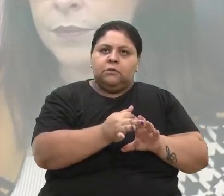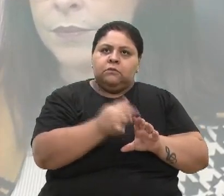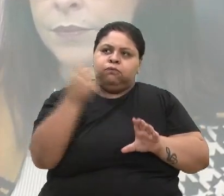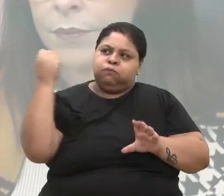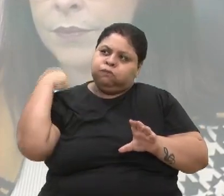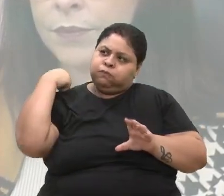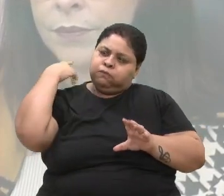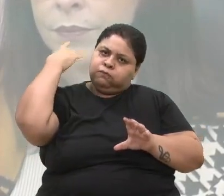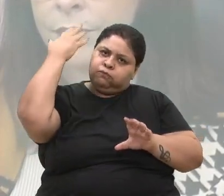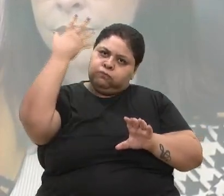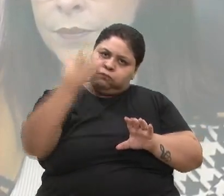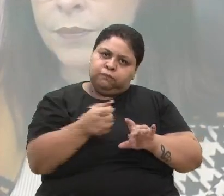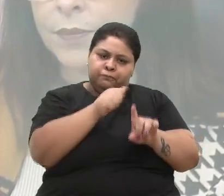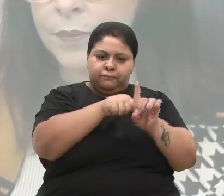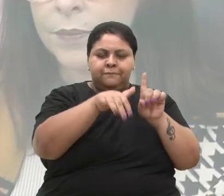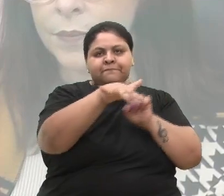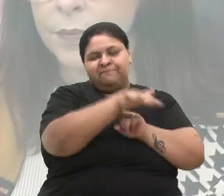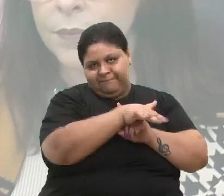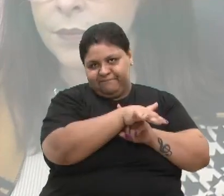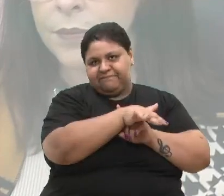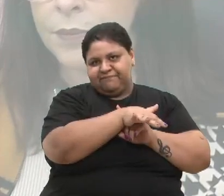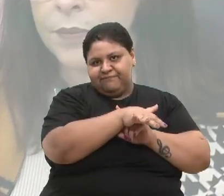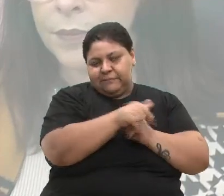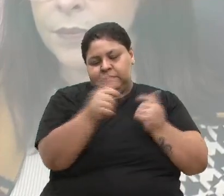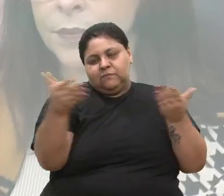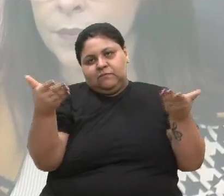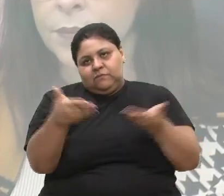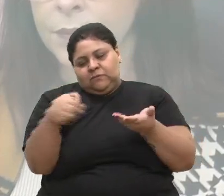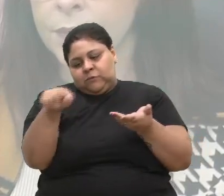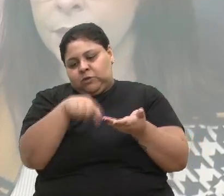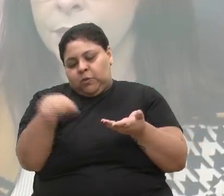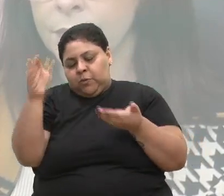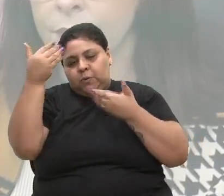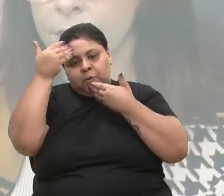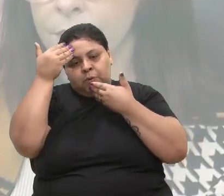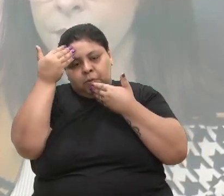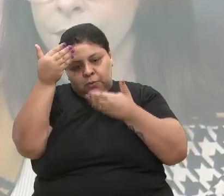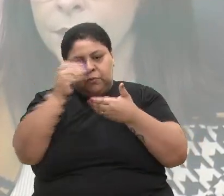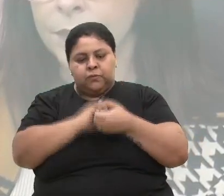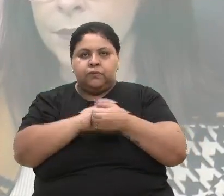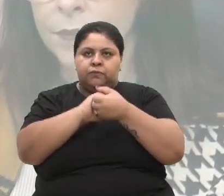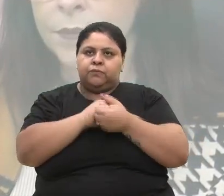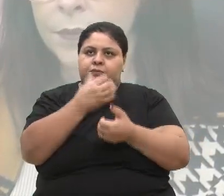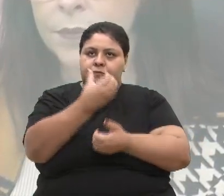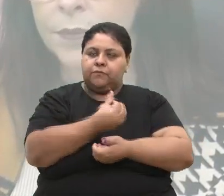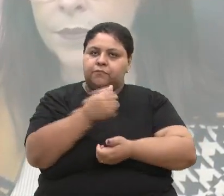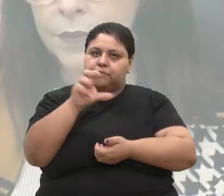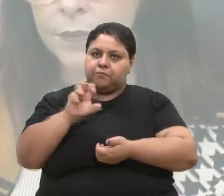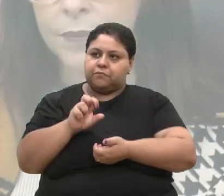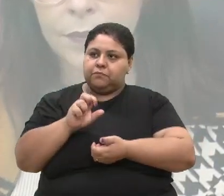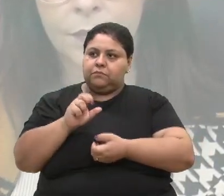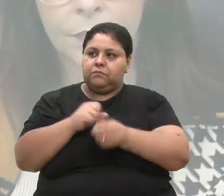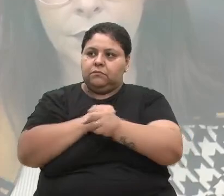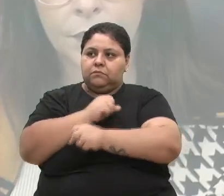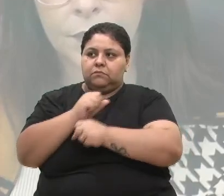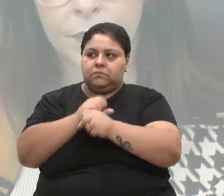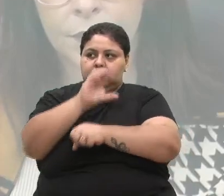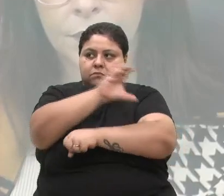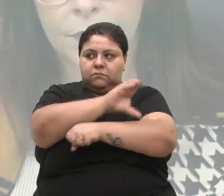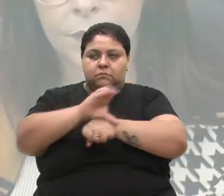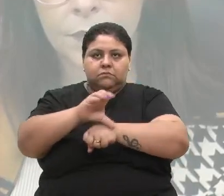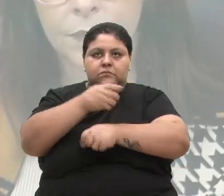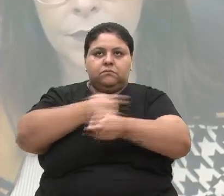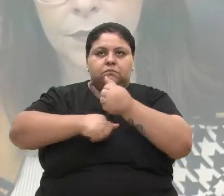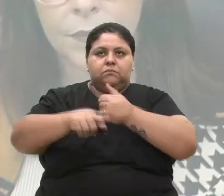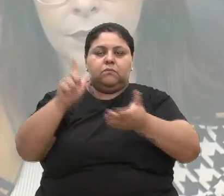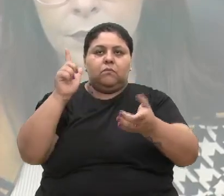o passado da sociedade. Então, fica aqui o nosso agradecimento e os cumprimentos aos 65 anos do curso de Ciências Econômicas, porque o papel